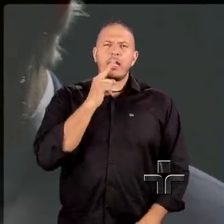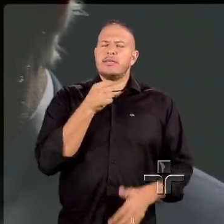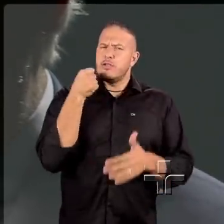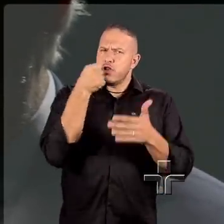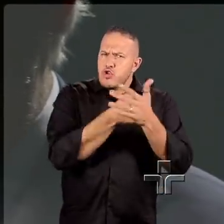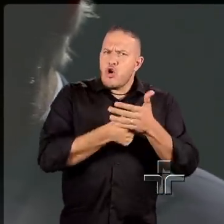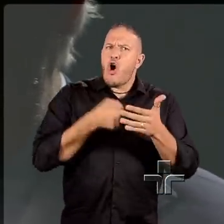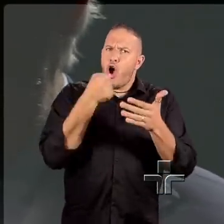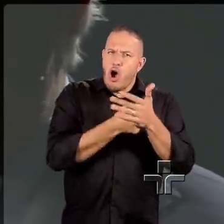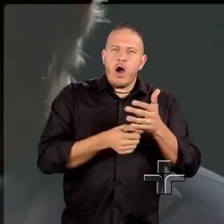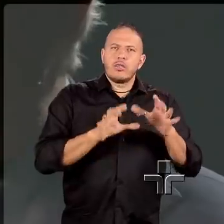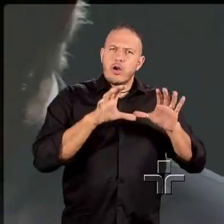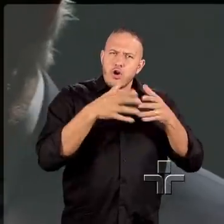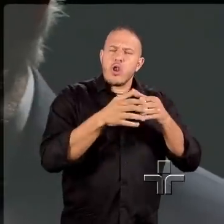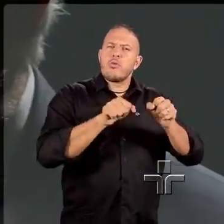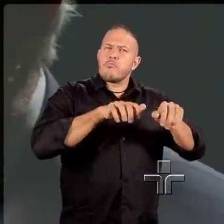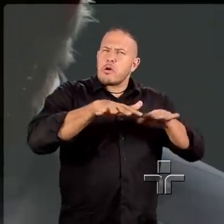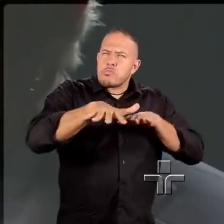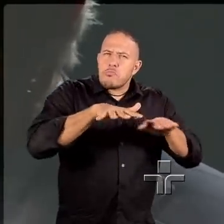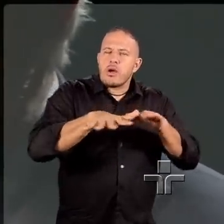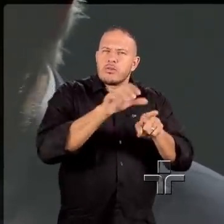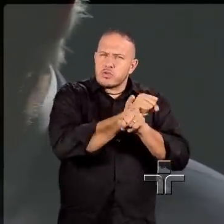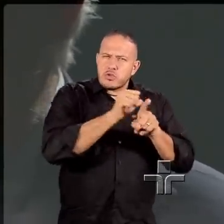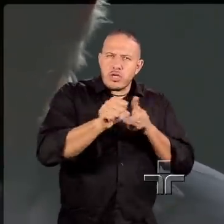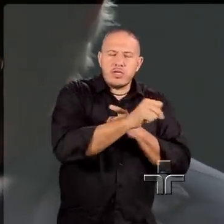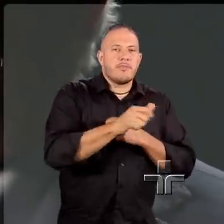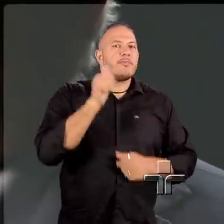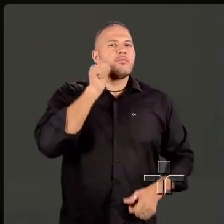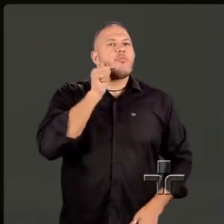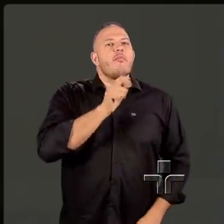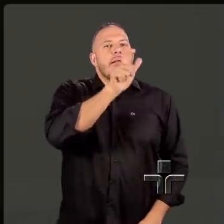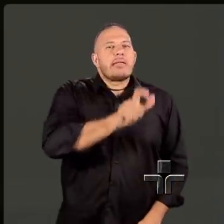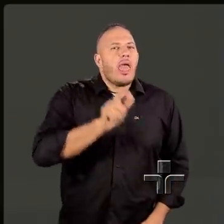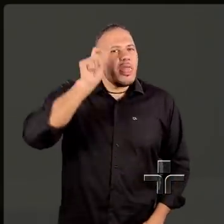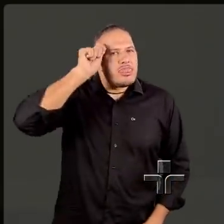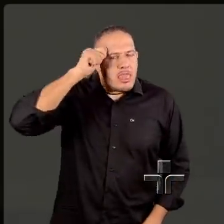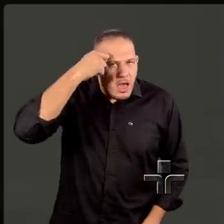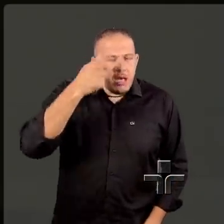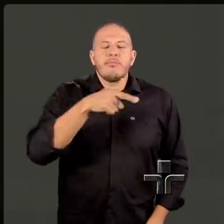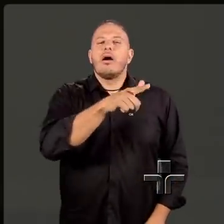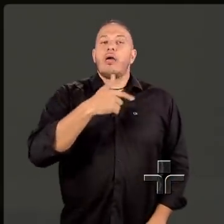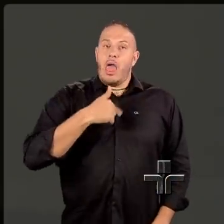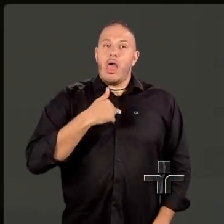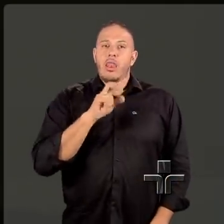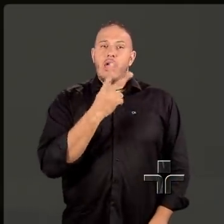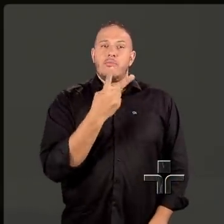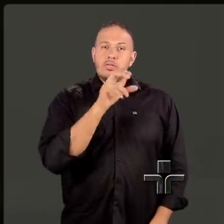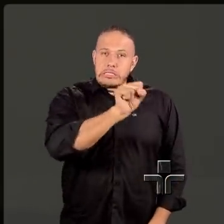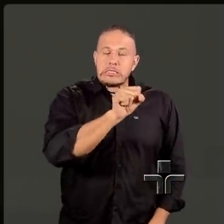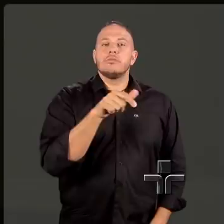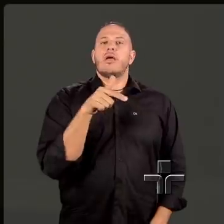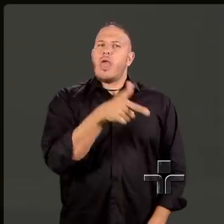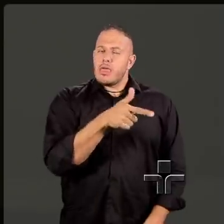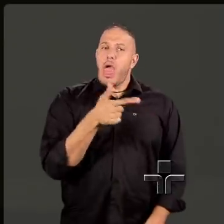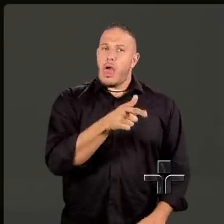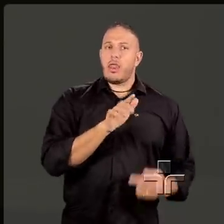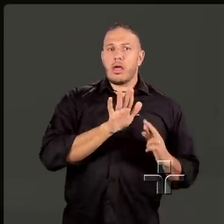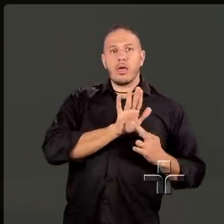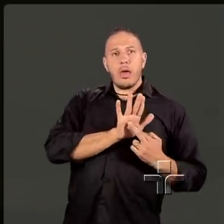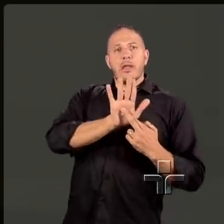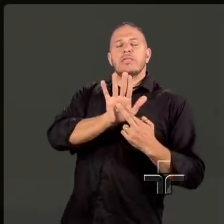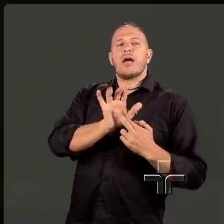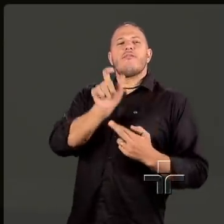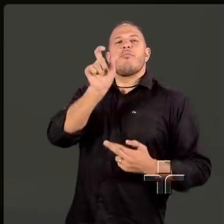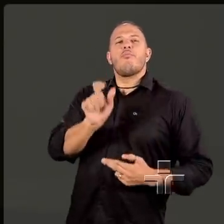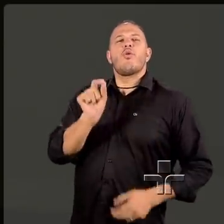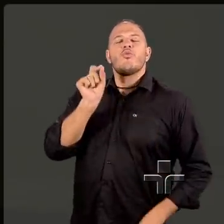movimento social, negra, homossexual e que representava um pouco o